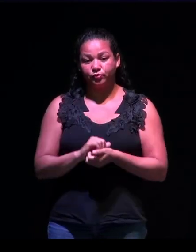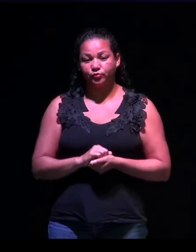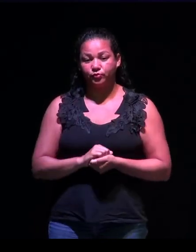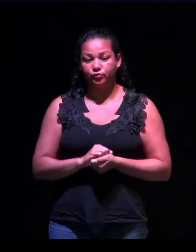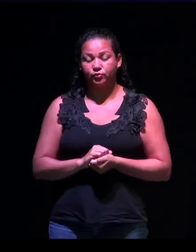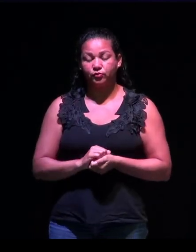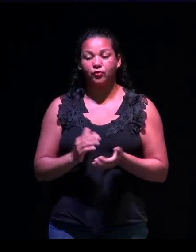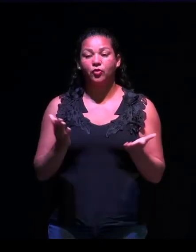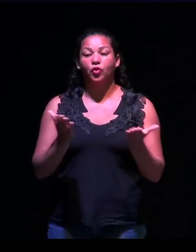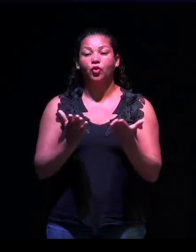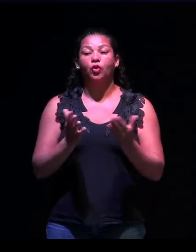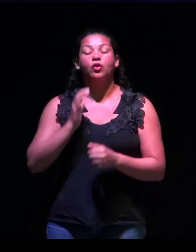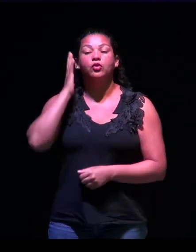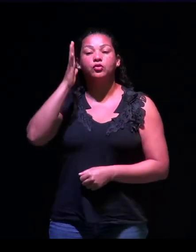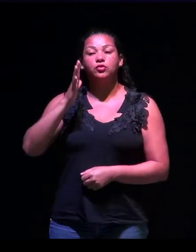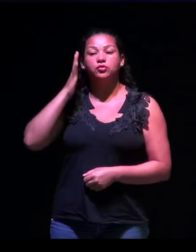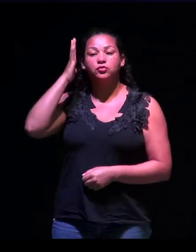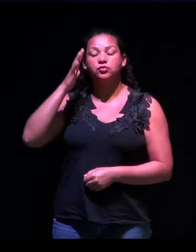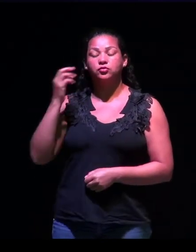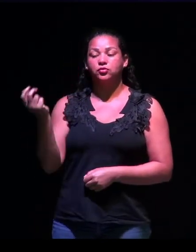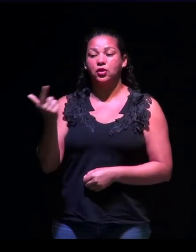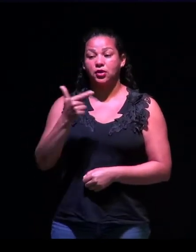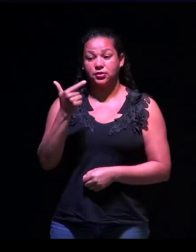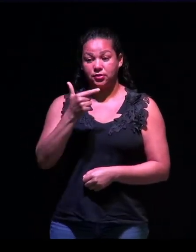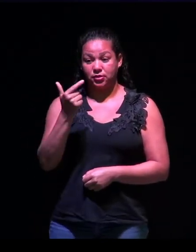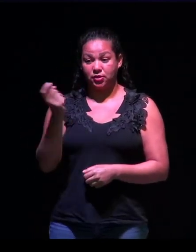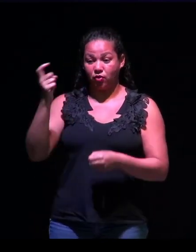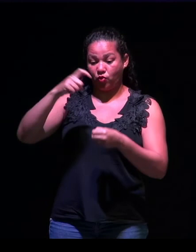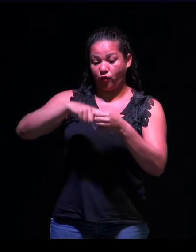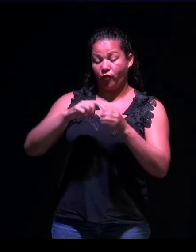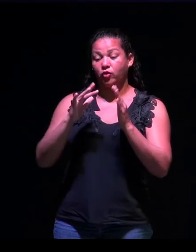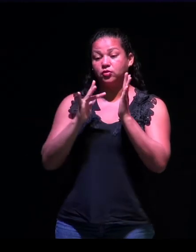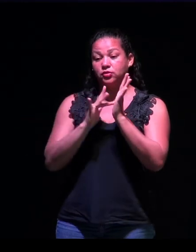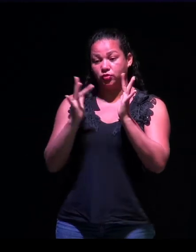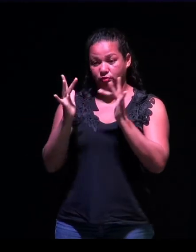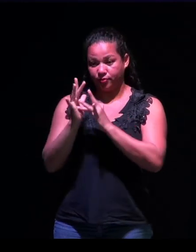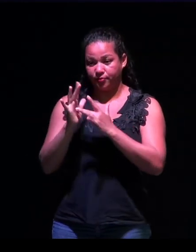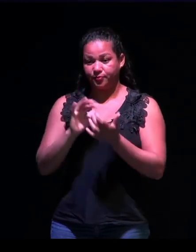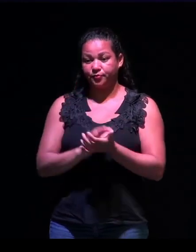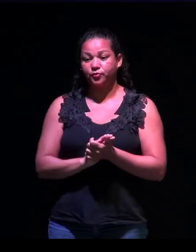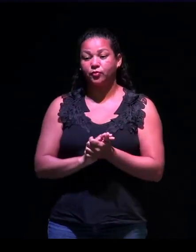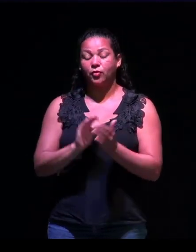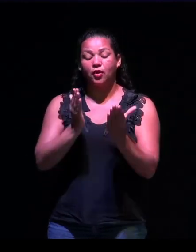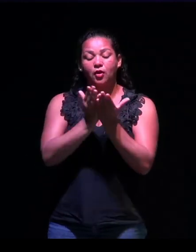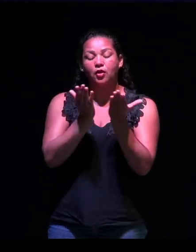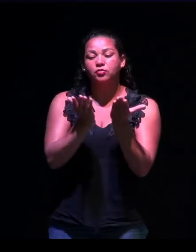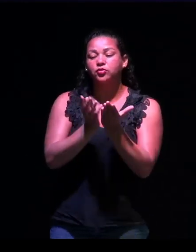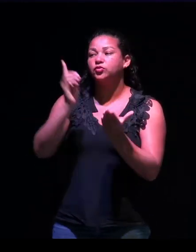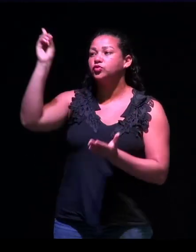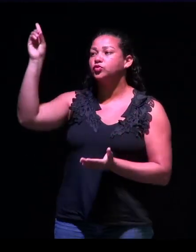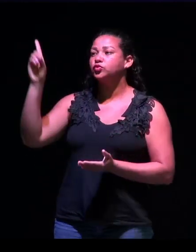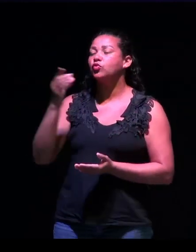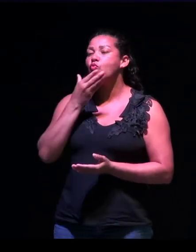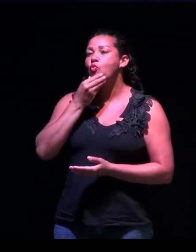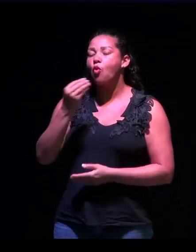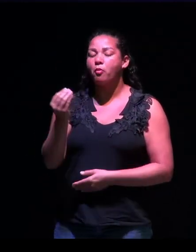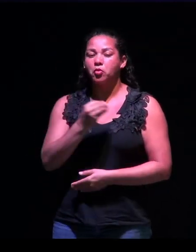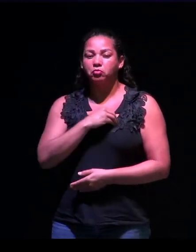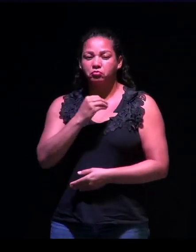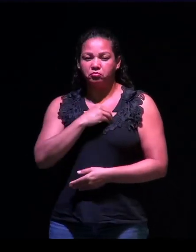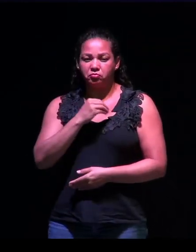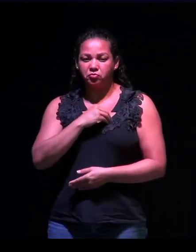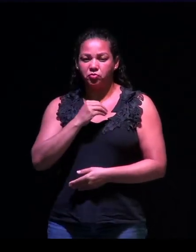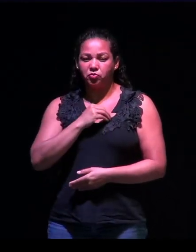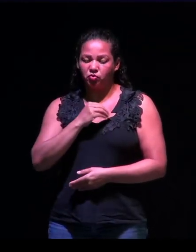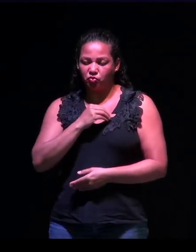hoje nós vamos falar sobre a segunda vinda de Cristo propriamente dito. A Bíblia diz que o homem da iniquidade, o filho da